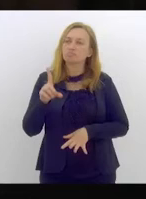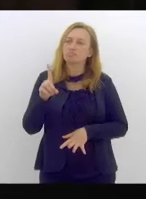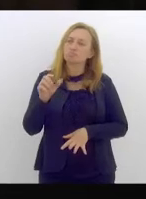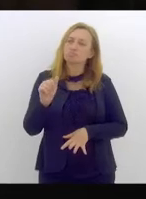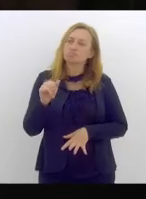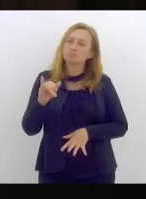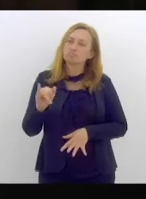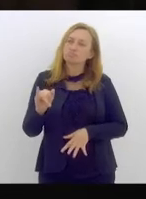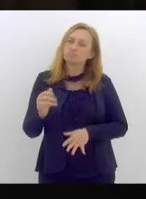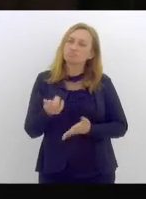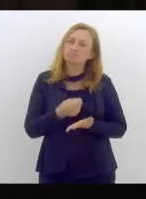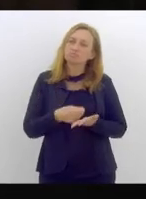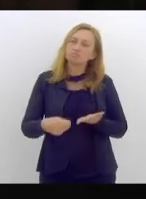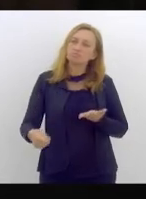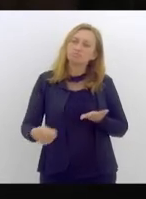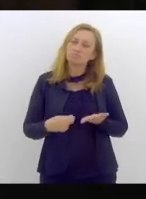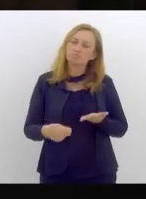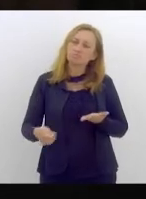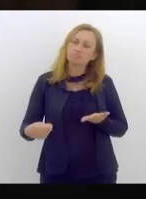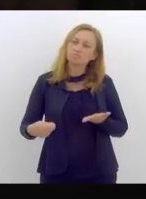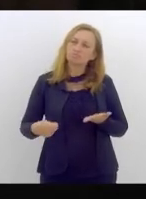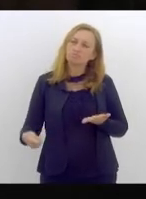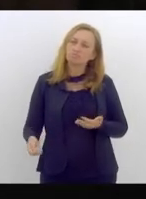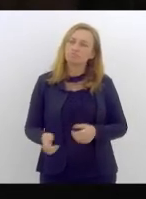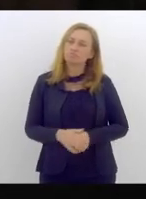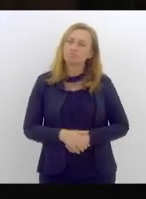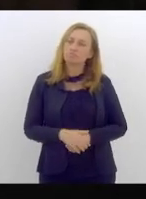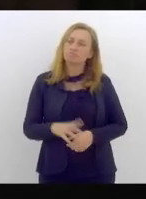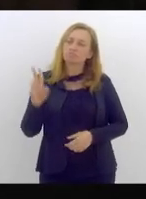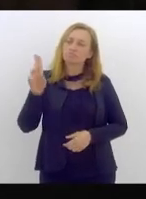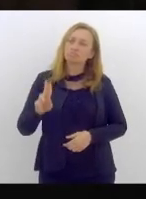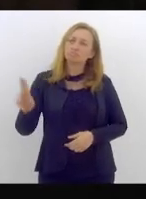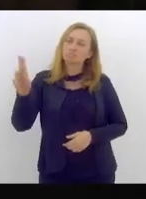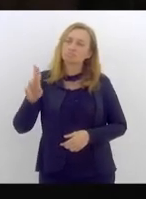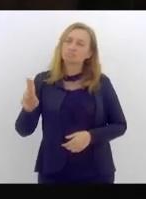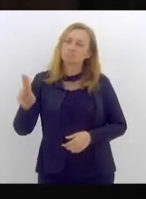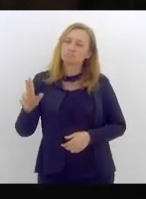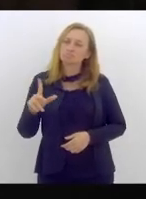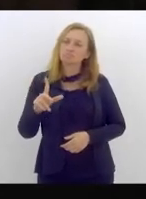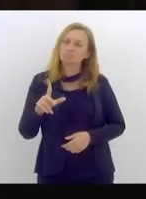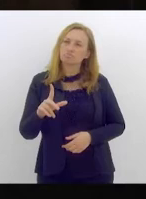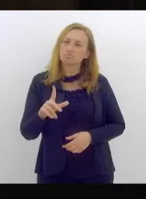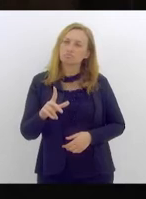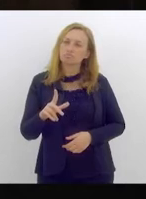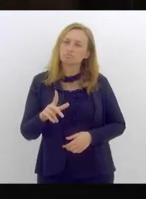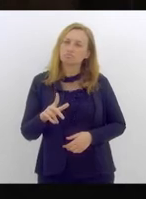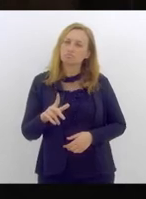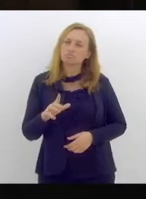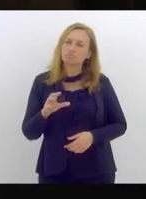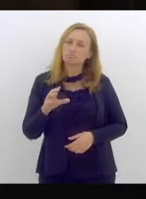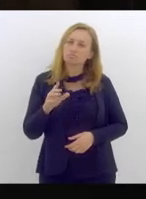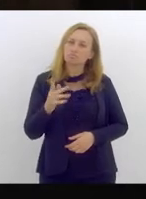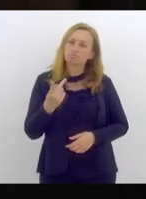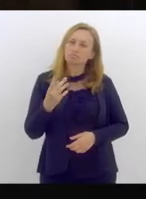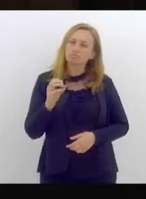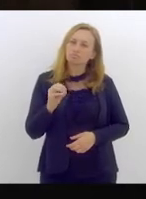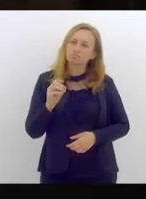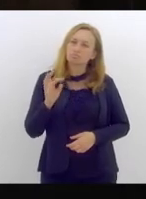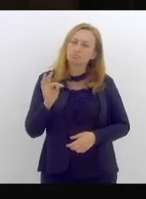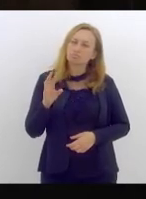Ribeiro escrevia né que é o Universidade tinha sido uma Utopia vetada